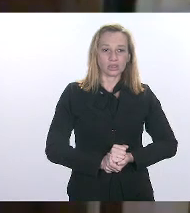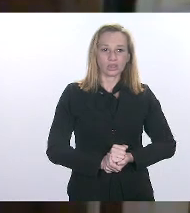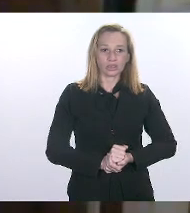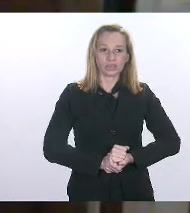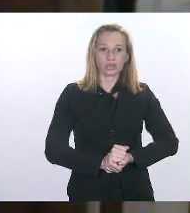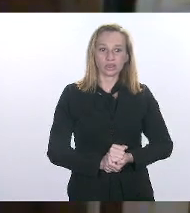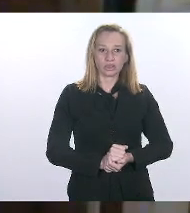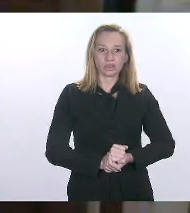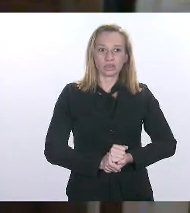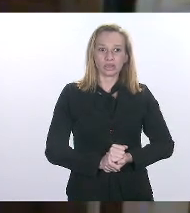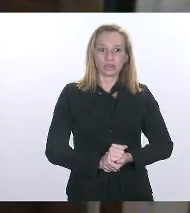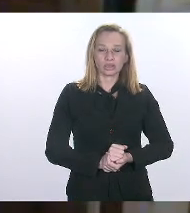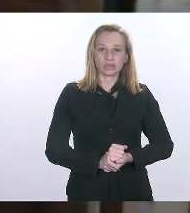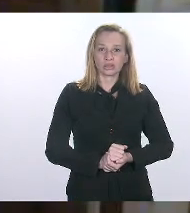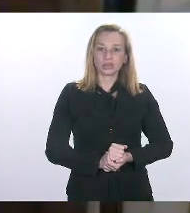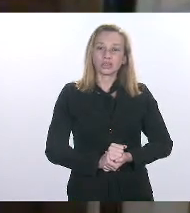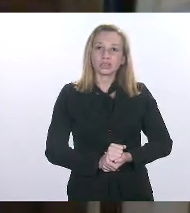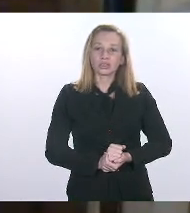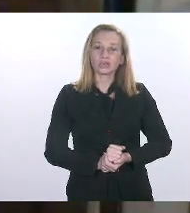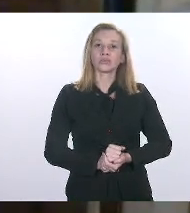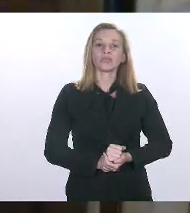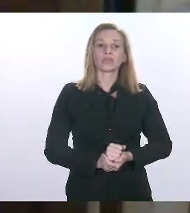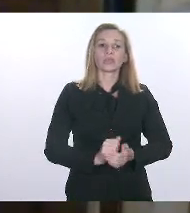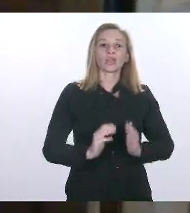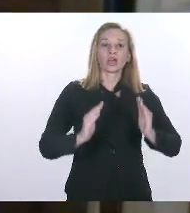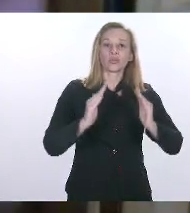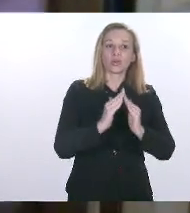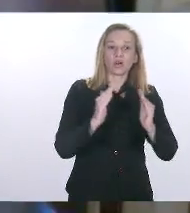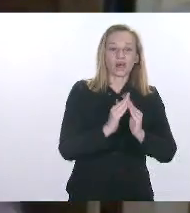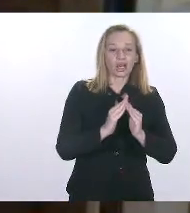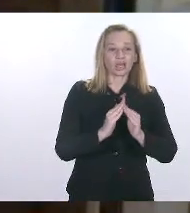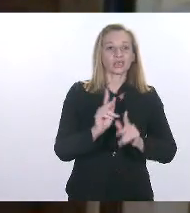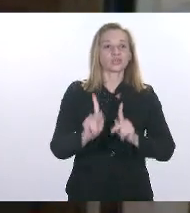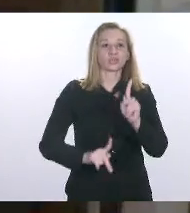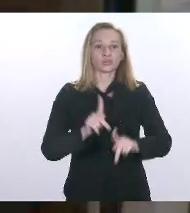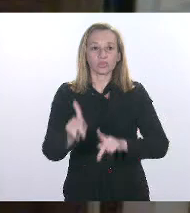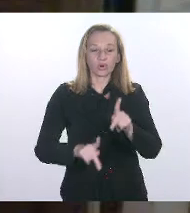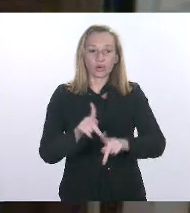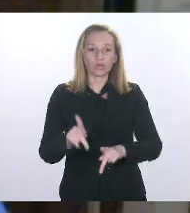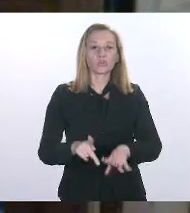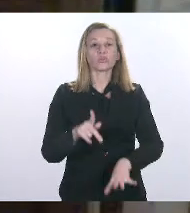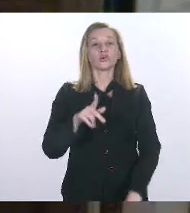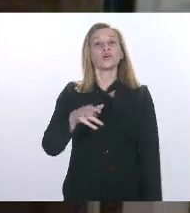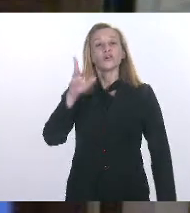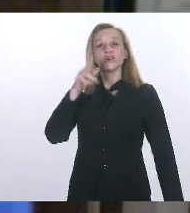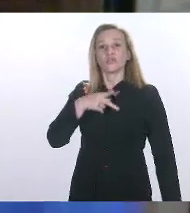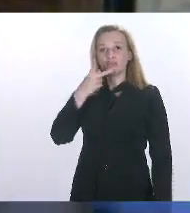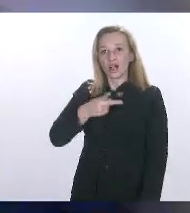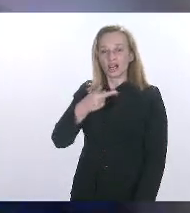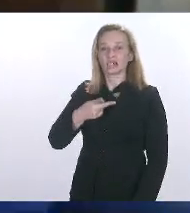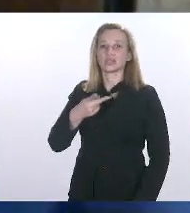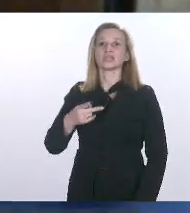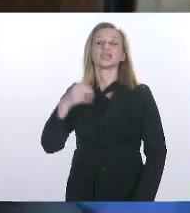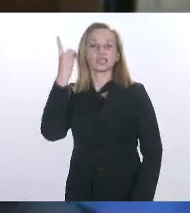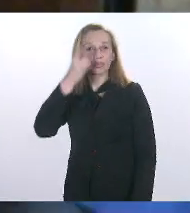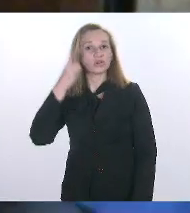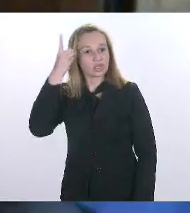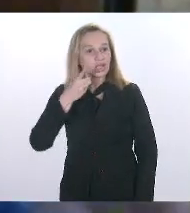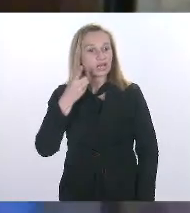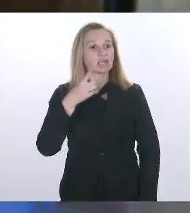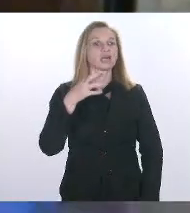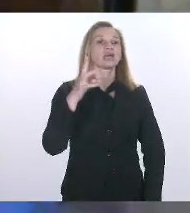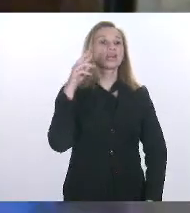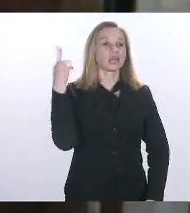cumprimento, para habitação popular, que, como disse bem Vossa Excelência, deputada Renata, é um déficit de mais de 450